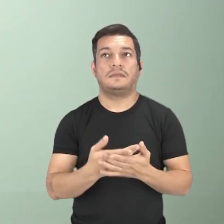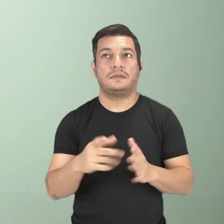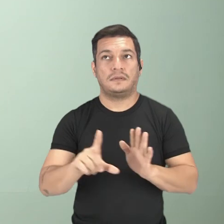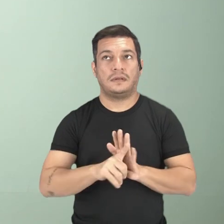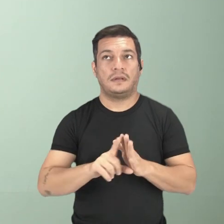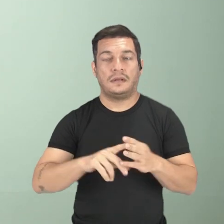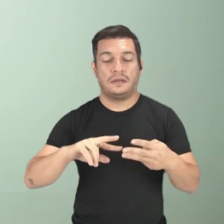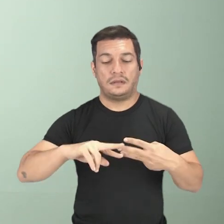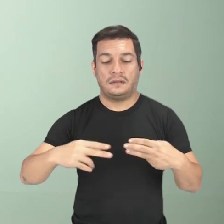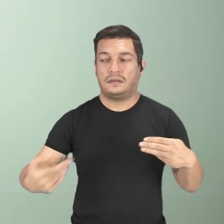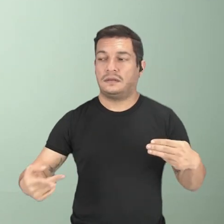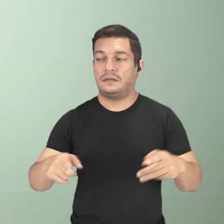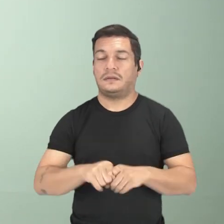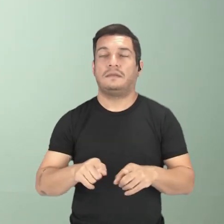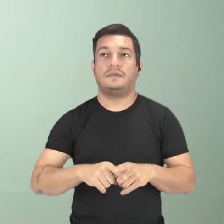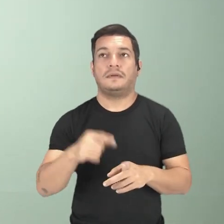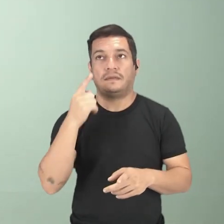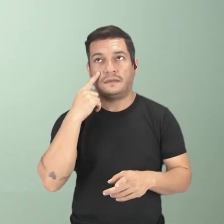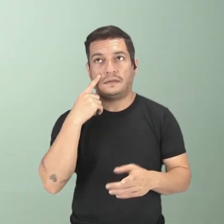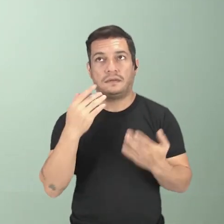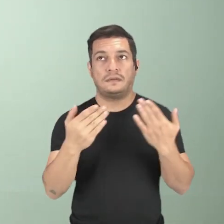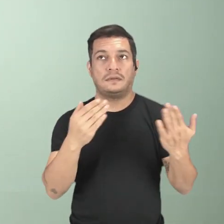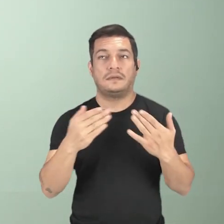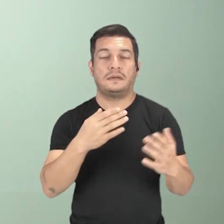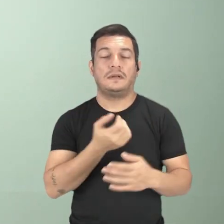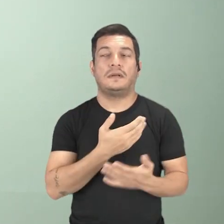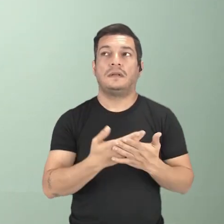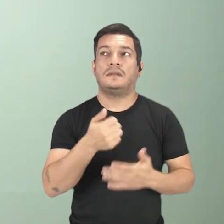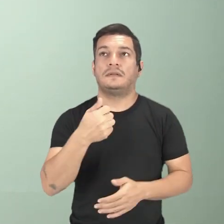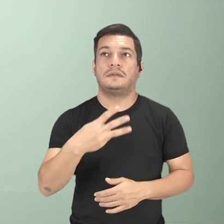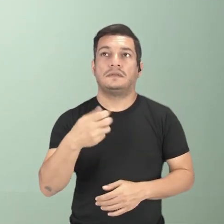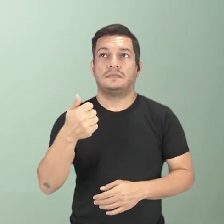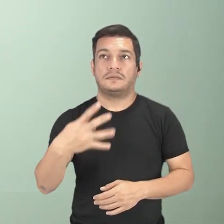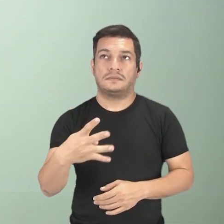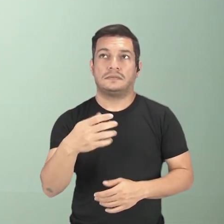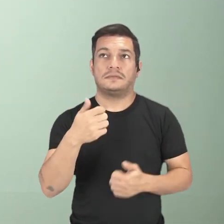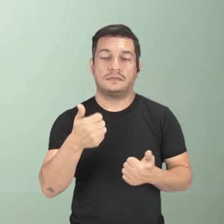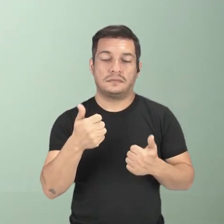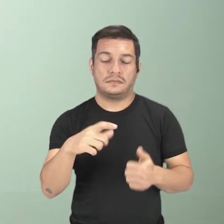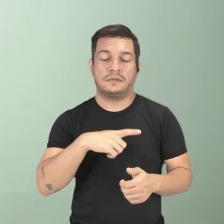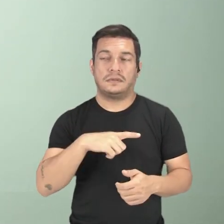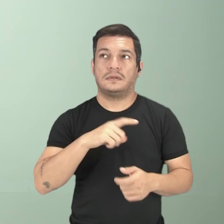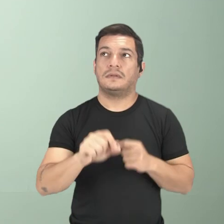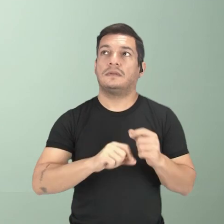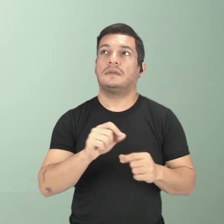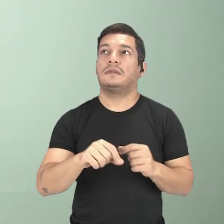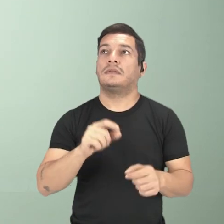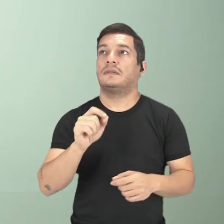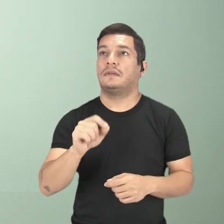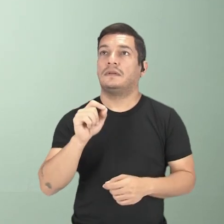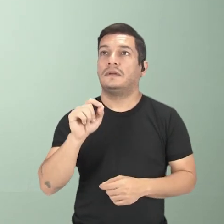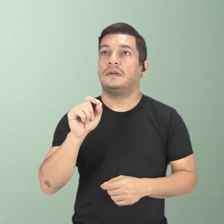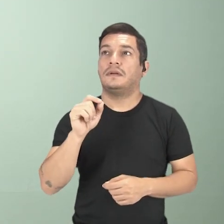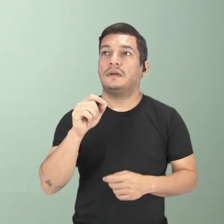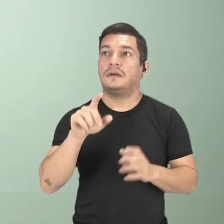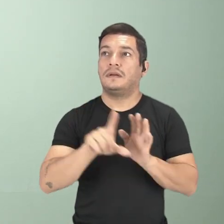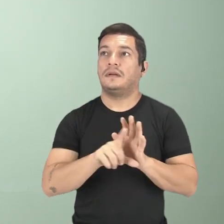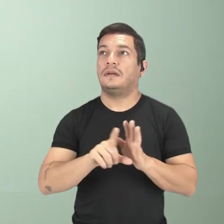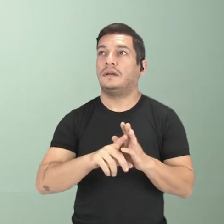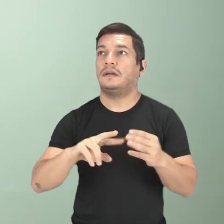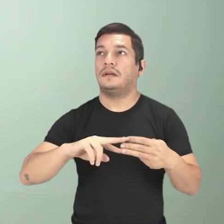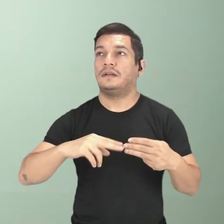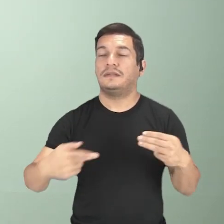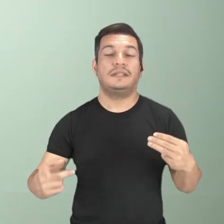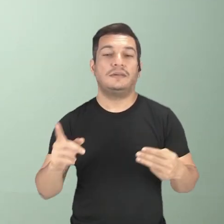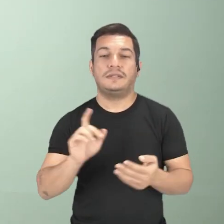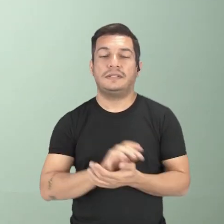e principalmente associar a nossa aula 13 e a nossa aula 14, né, onde a gente vai ver probabilidade com a primeira lei de Mendel, tudo bem?